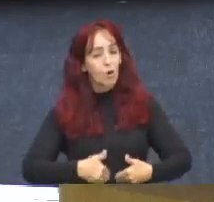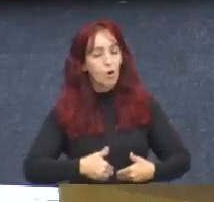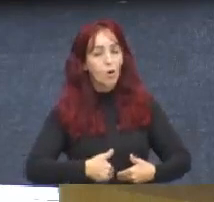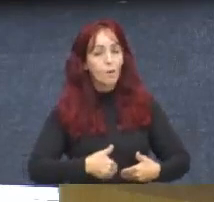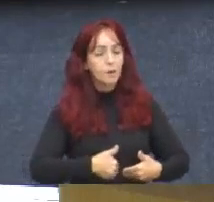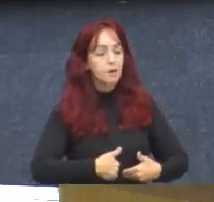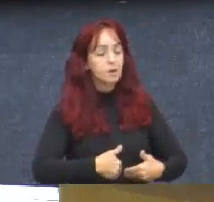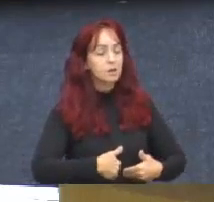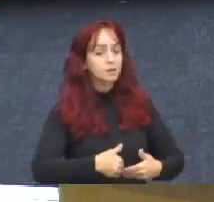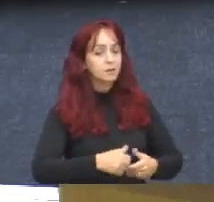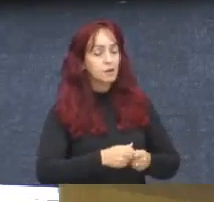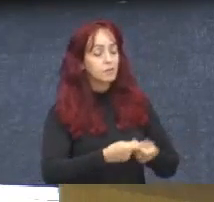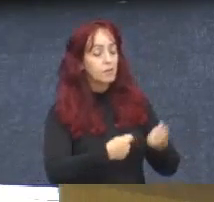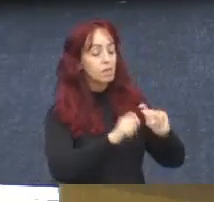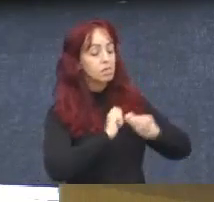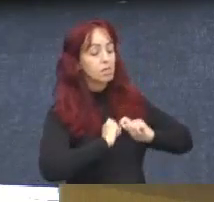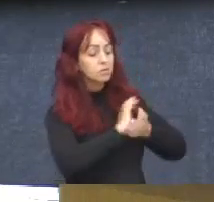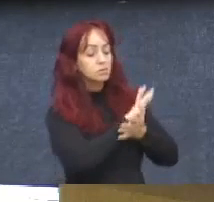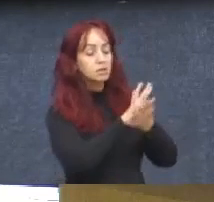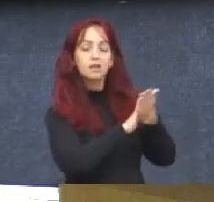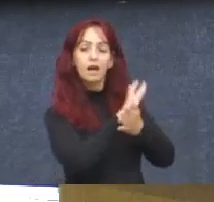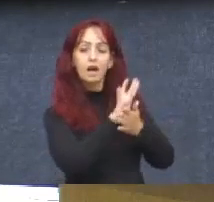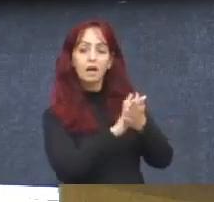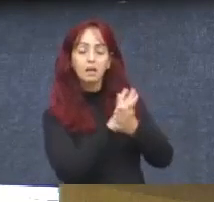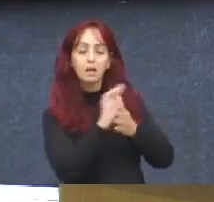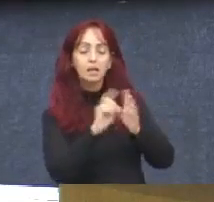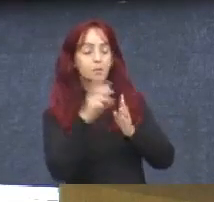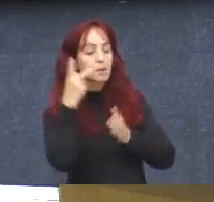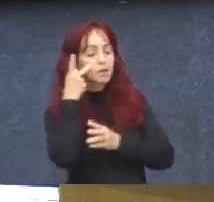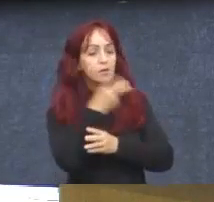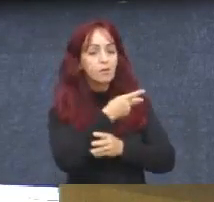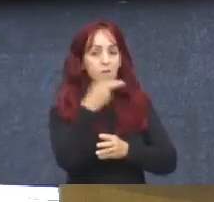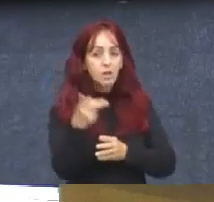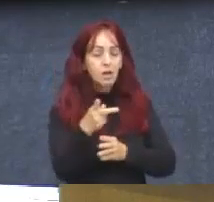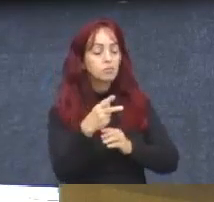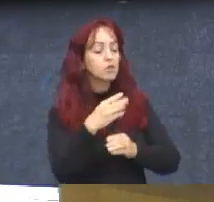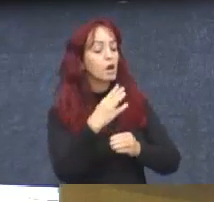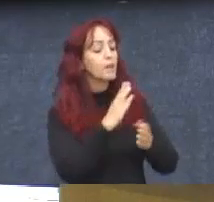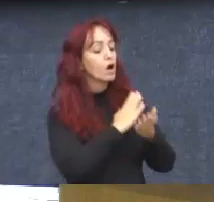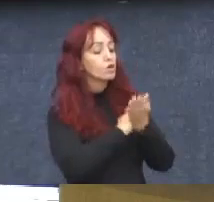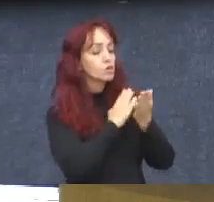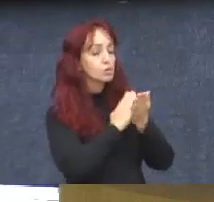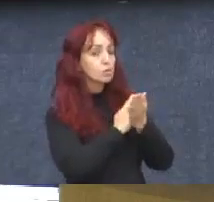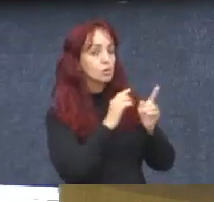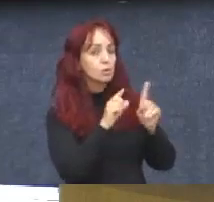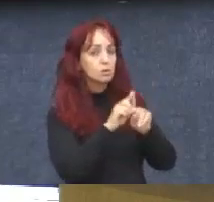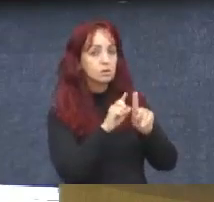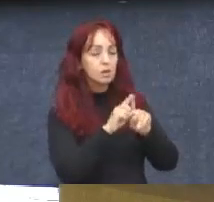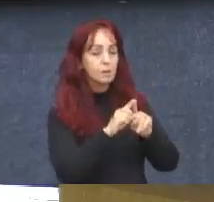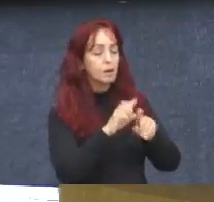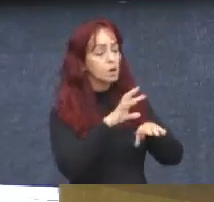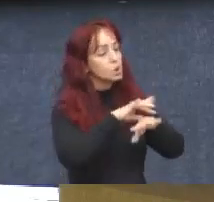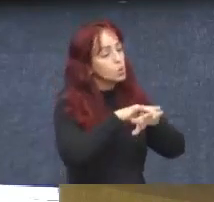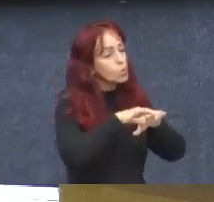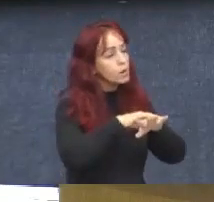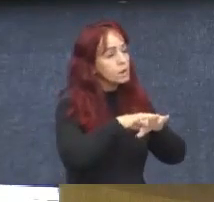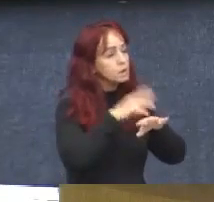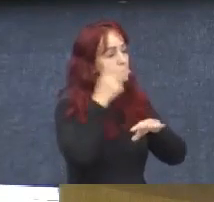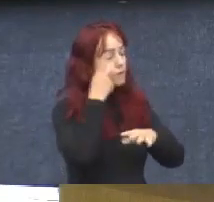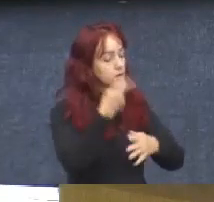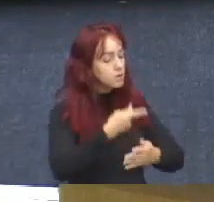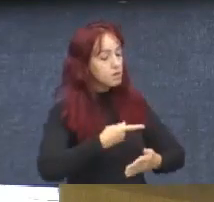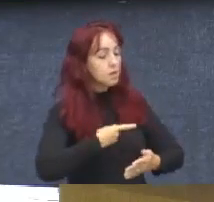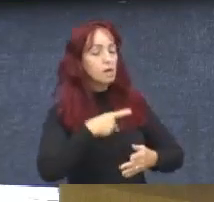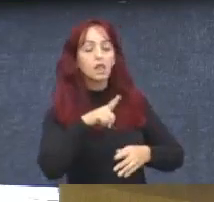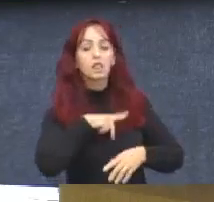era estrangeiro e hospedaste-me, estava nu e vestiste-me, adoeci e visitaste-me,